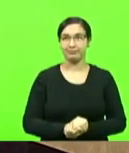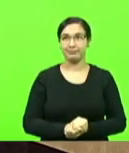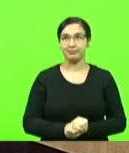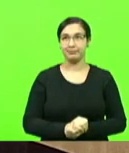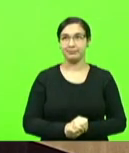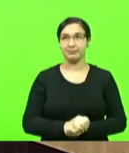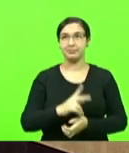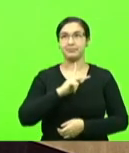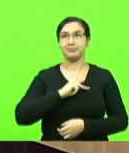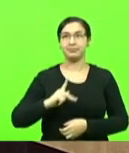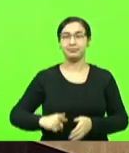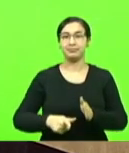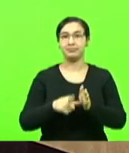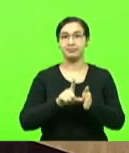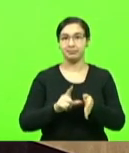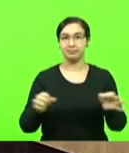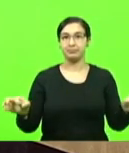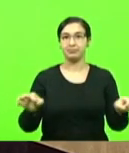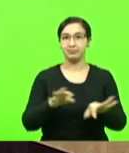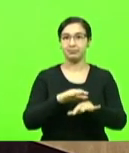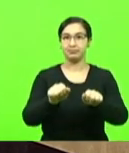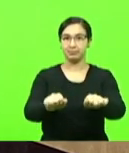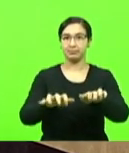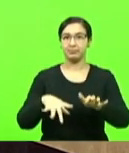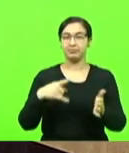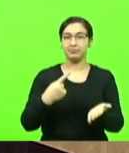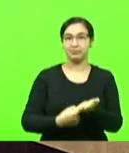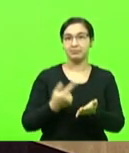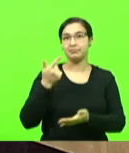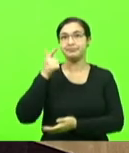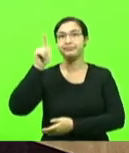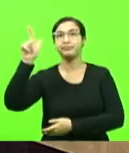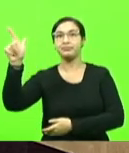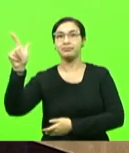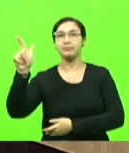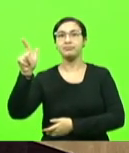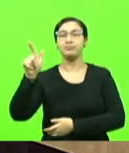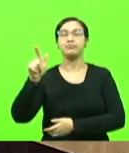Esta presidência, antes de encerrar a presente sessão, convoca outra sessão